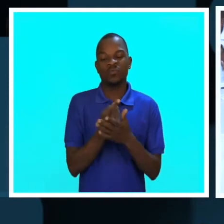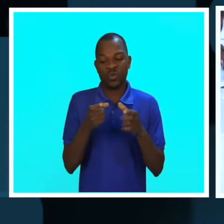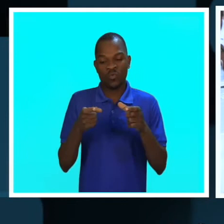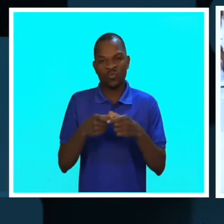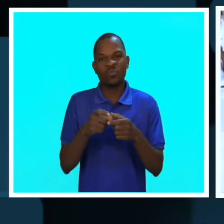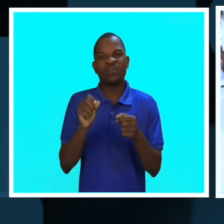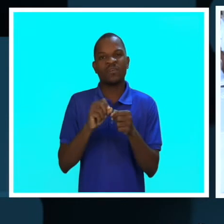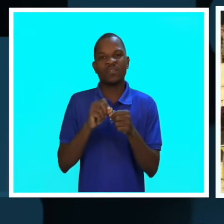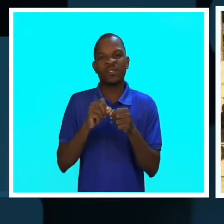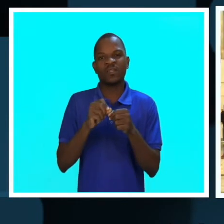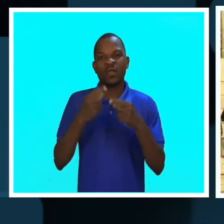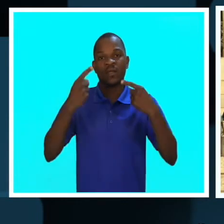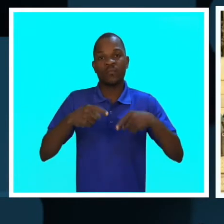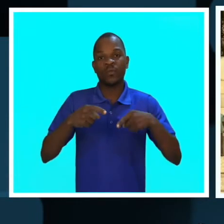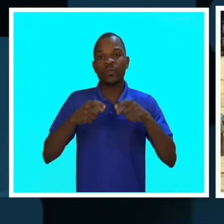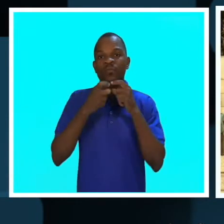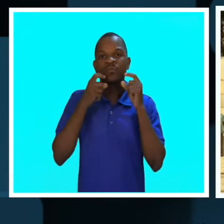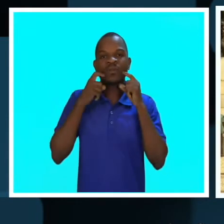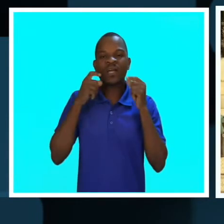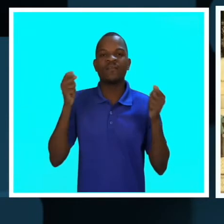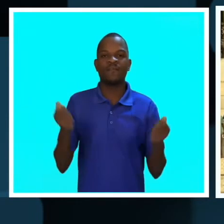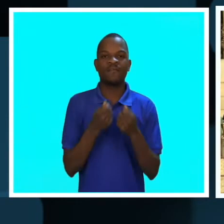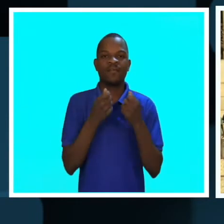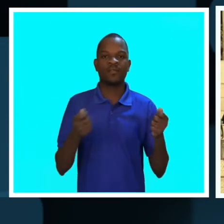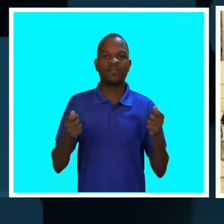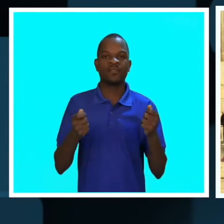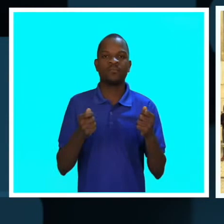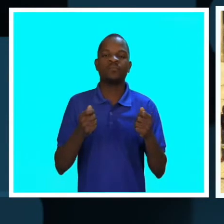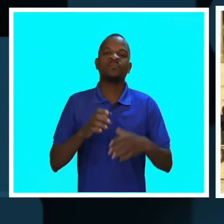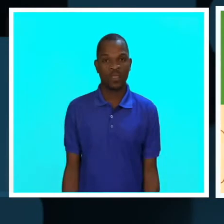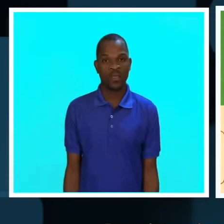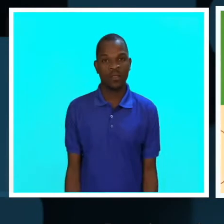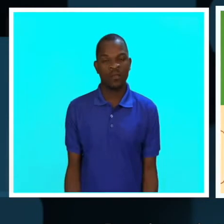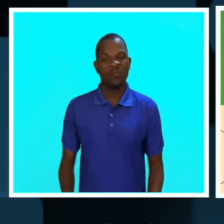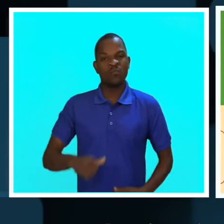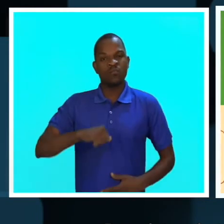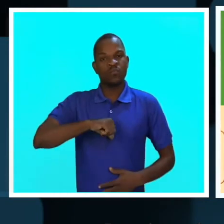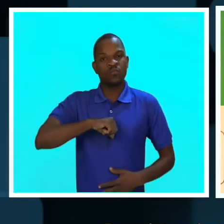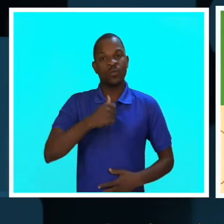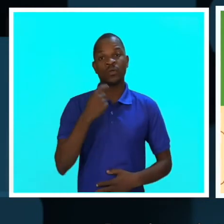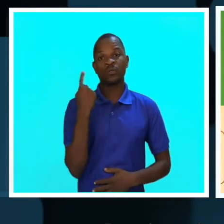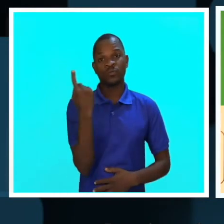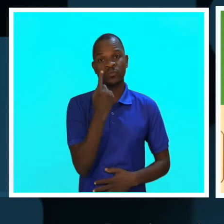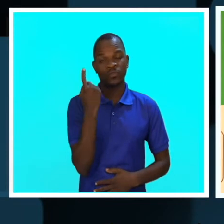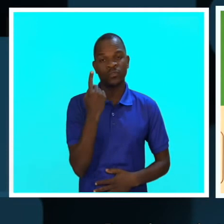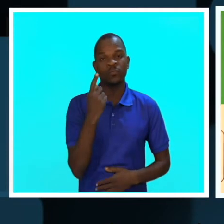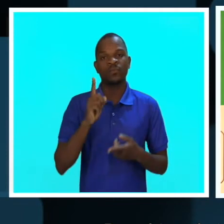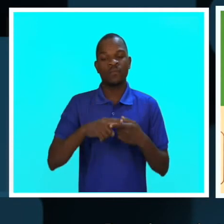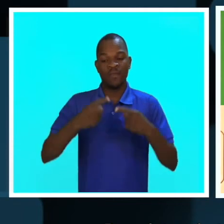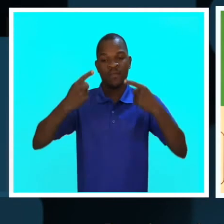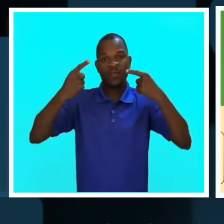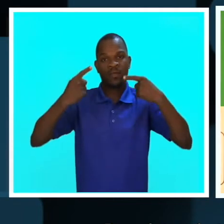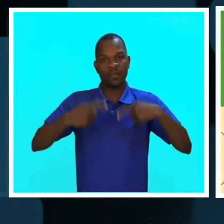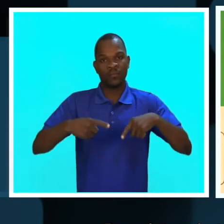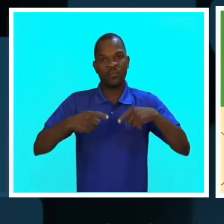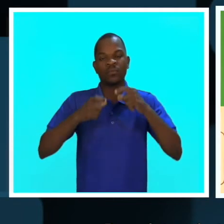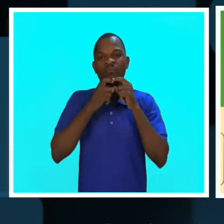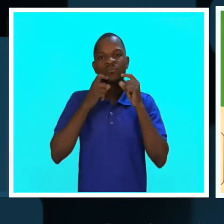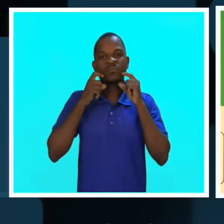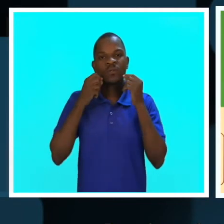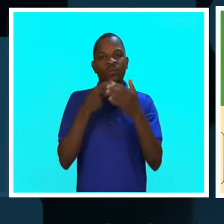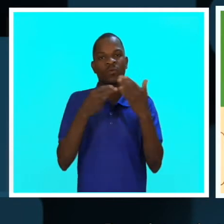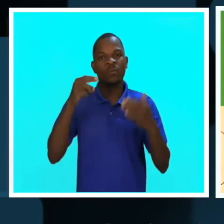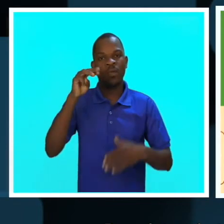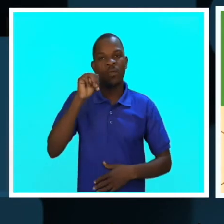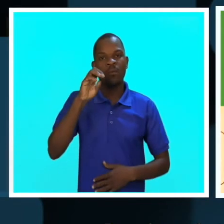a tornar Moçambola um momento de festa. Por mérito próprio, Moçambola tornou-se não